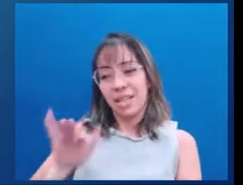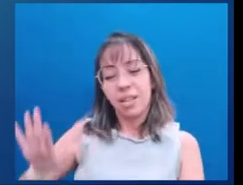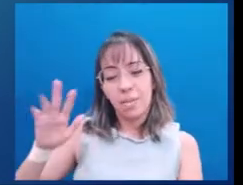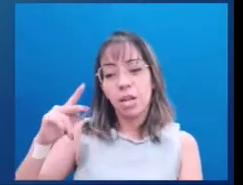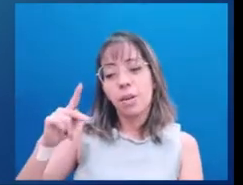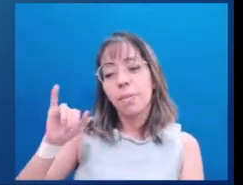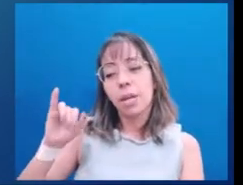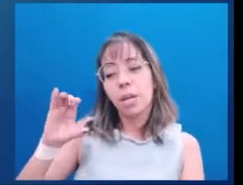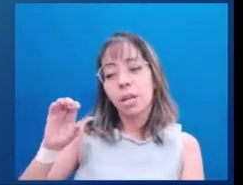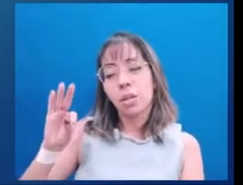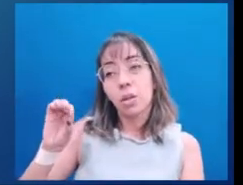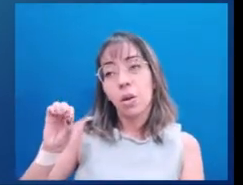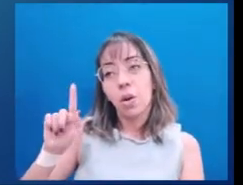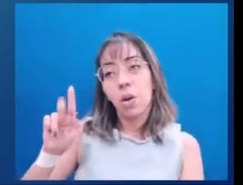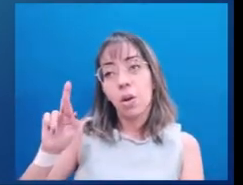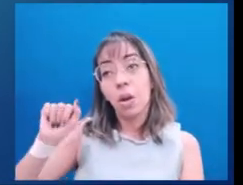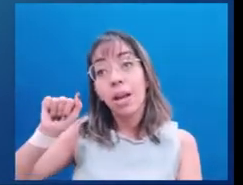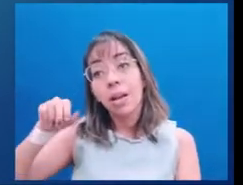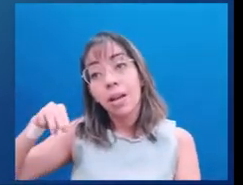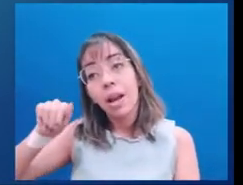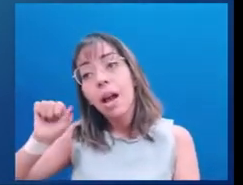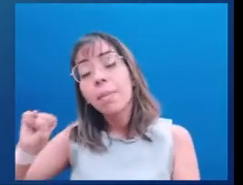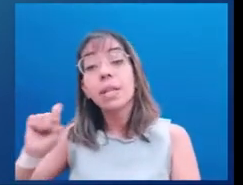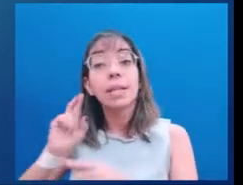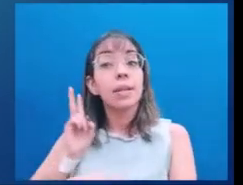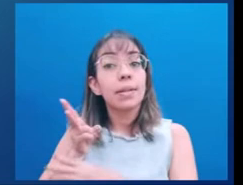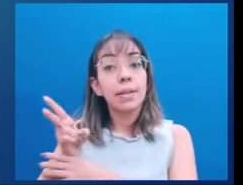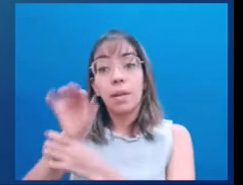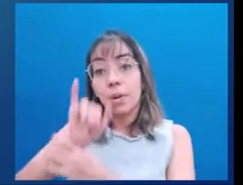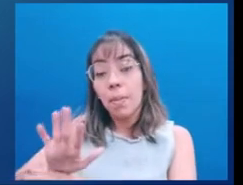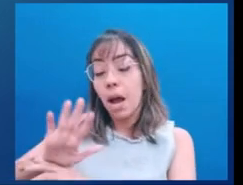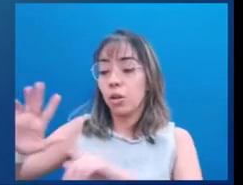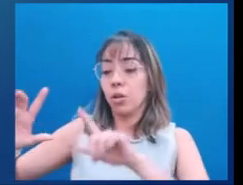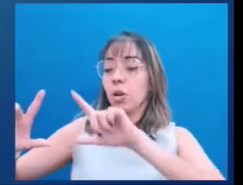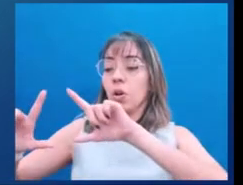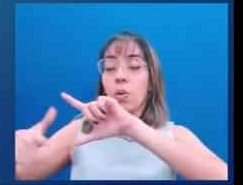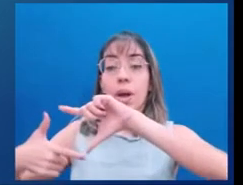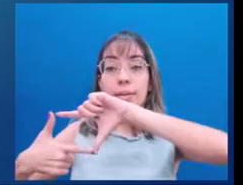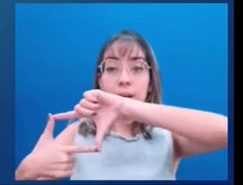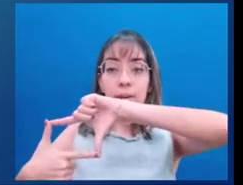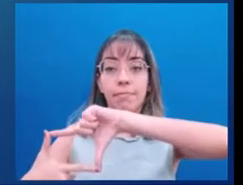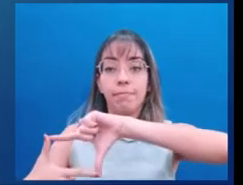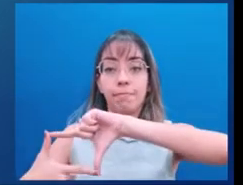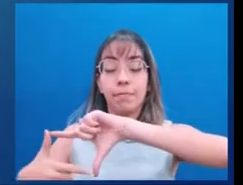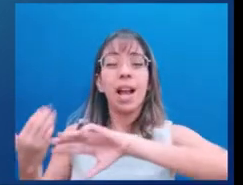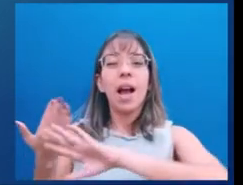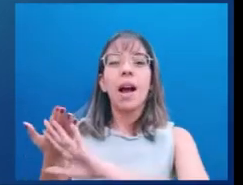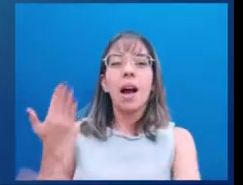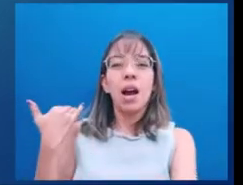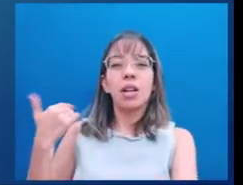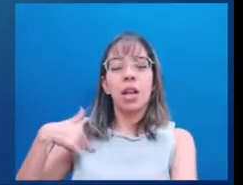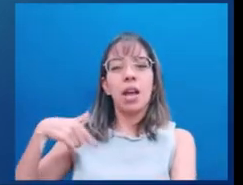Então, esses pictogramas são representados de forma quadrada e, como vocês viram em slides um pouco antes, eles